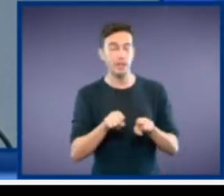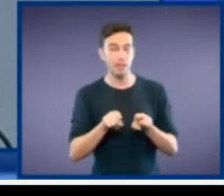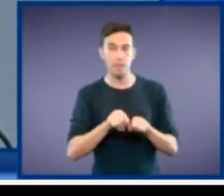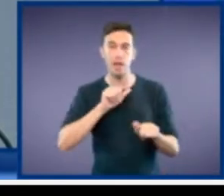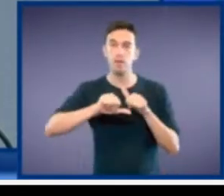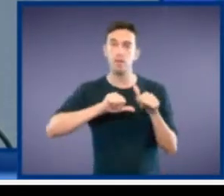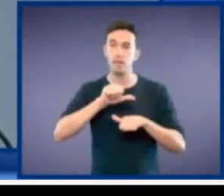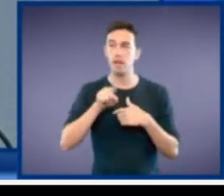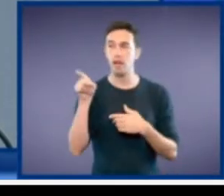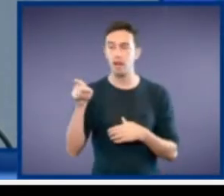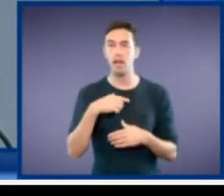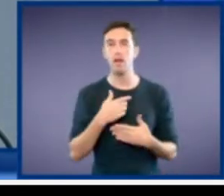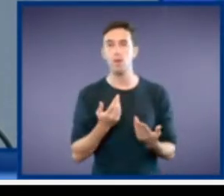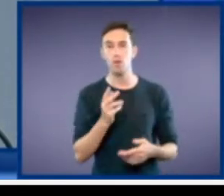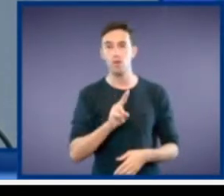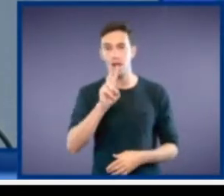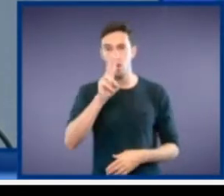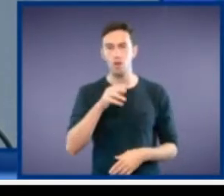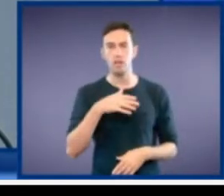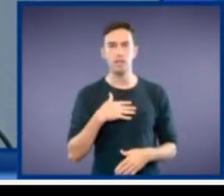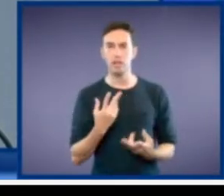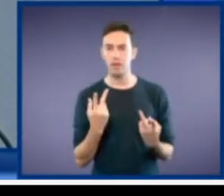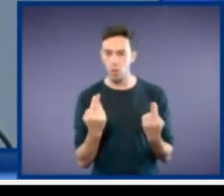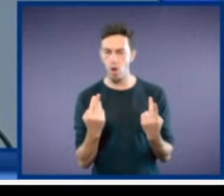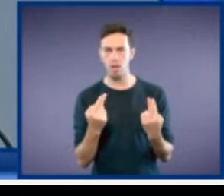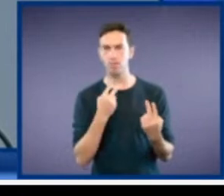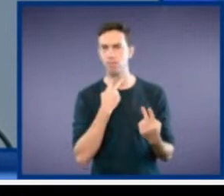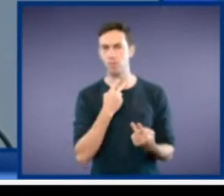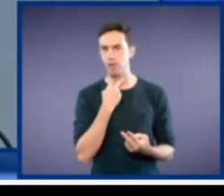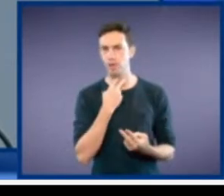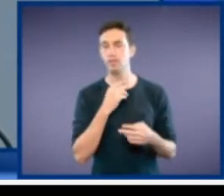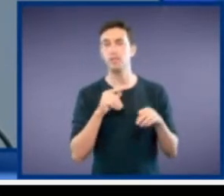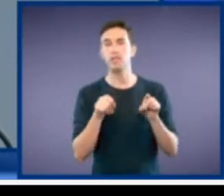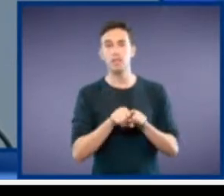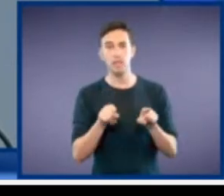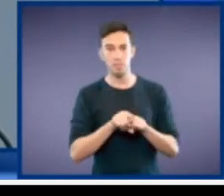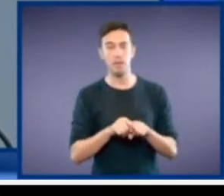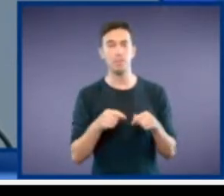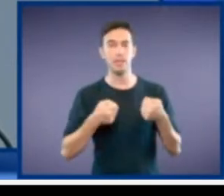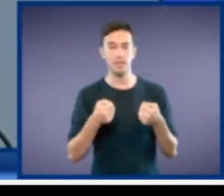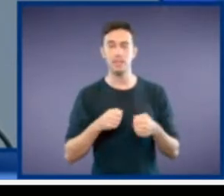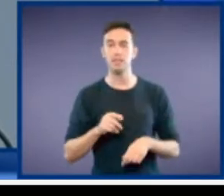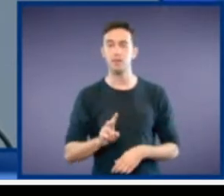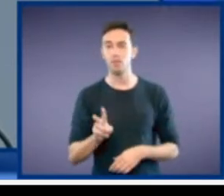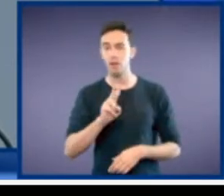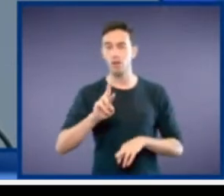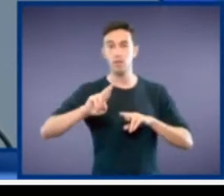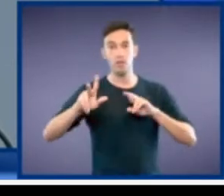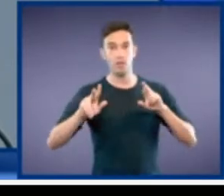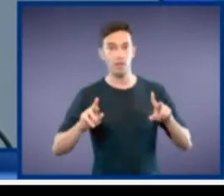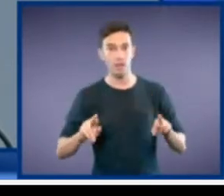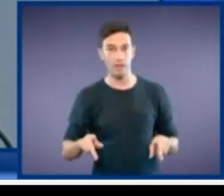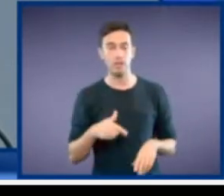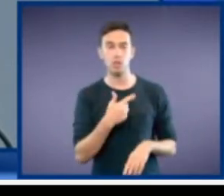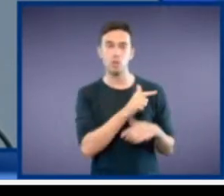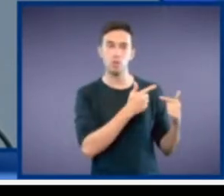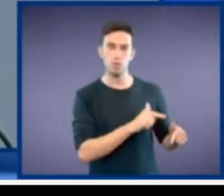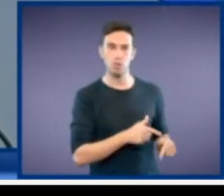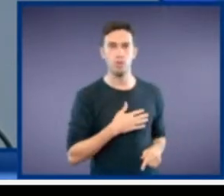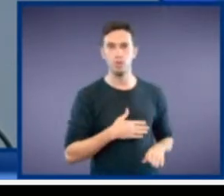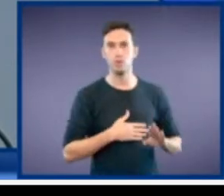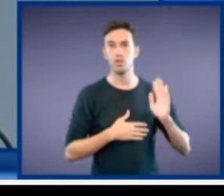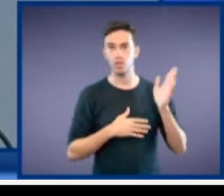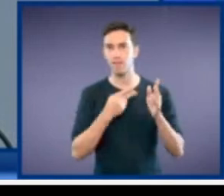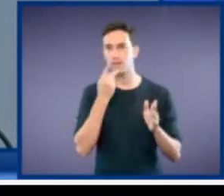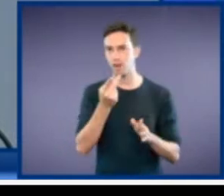proponente, sendo vedados lances intermediários e ter valor diverso das propostas dos demais proponentes.